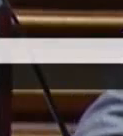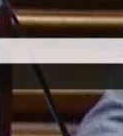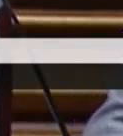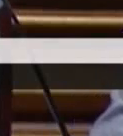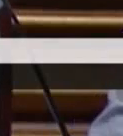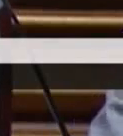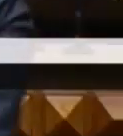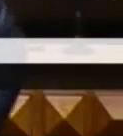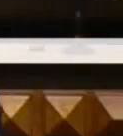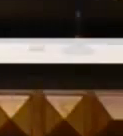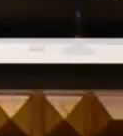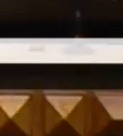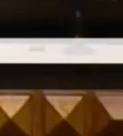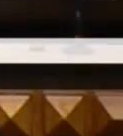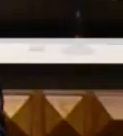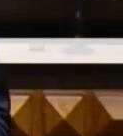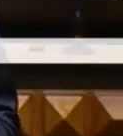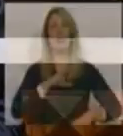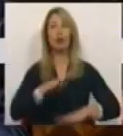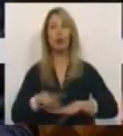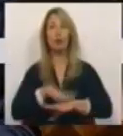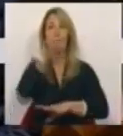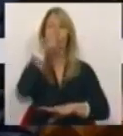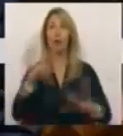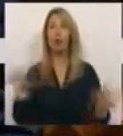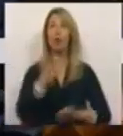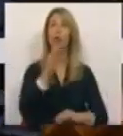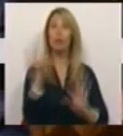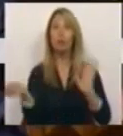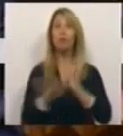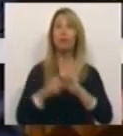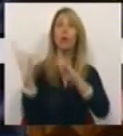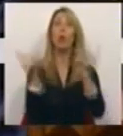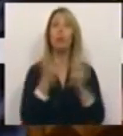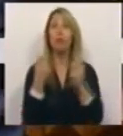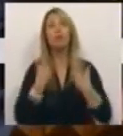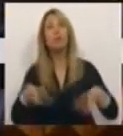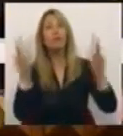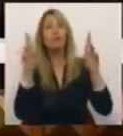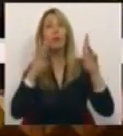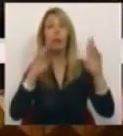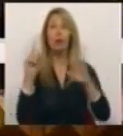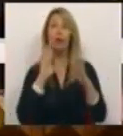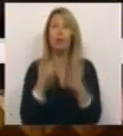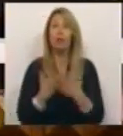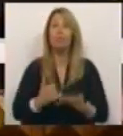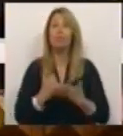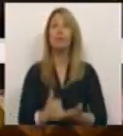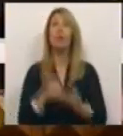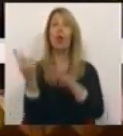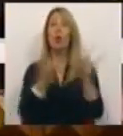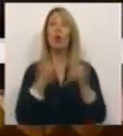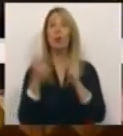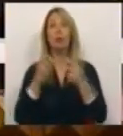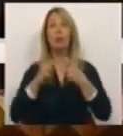Quando o PCP agendou este debate, tínhamos a sincera expectativa de que ele pudesse contribuir para o debate sobre um dos problemas estruturais que se coloca ao país,